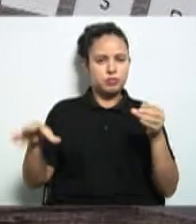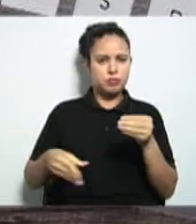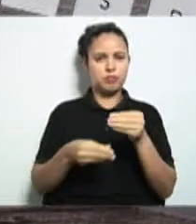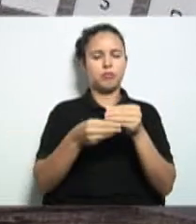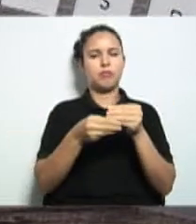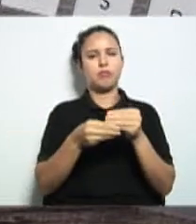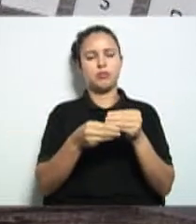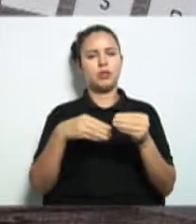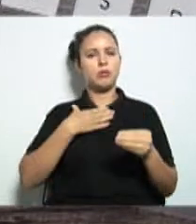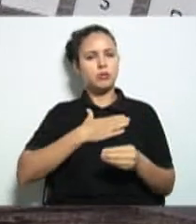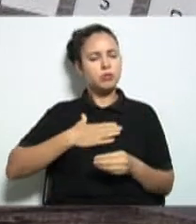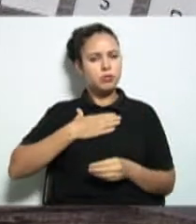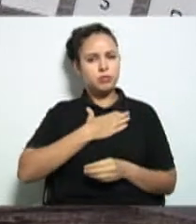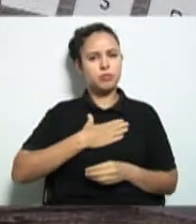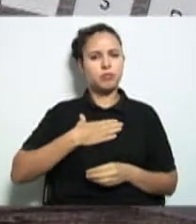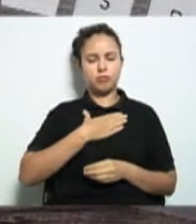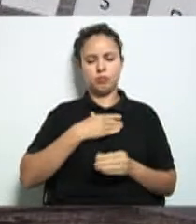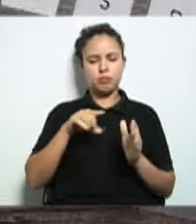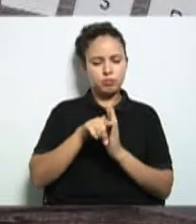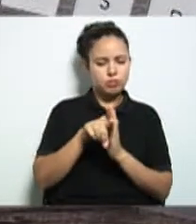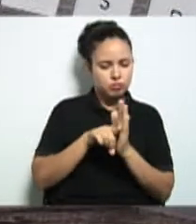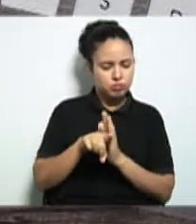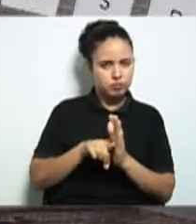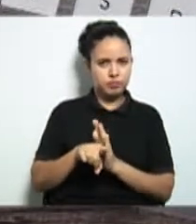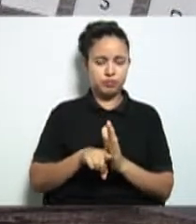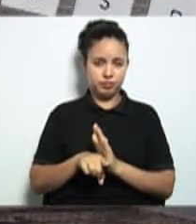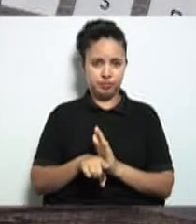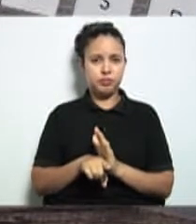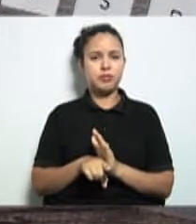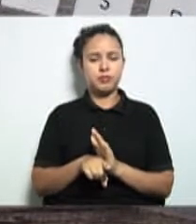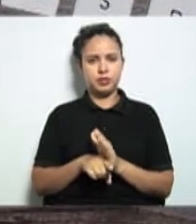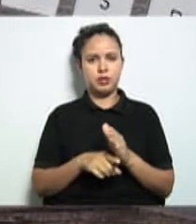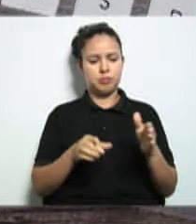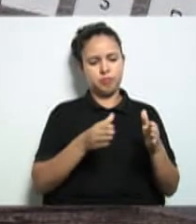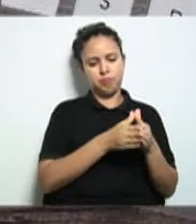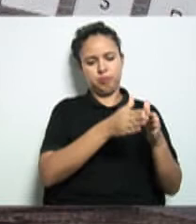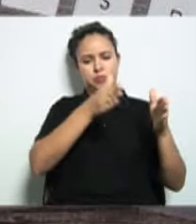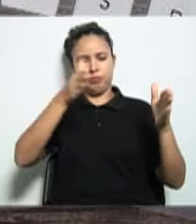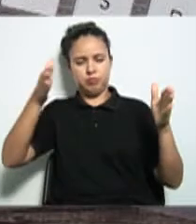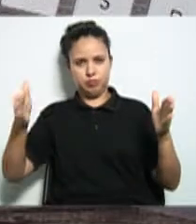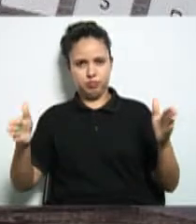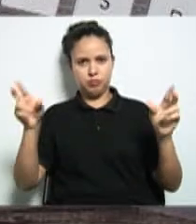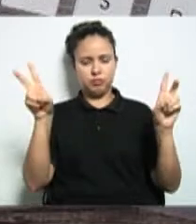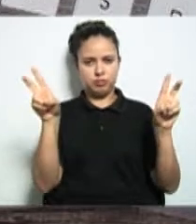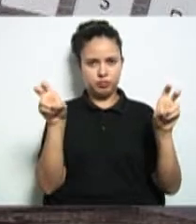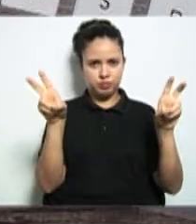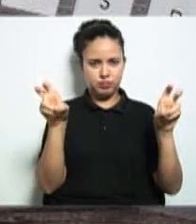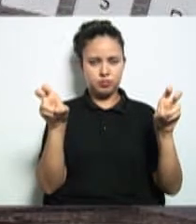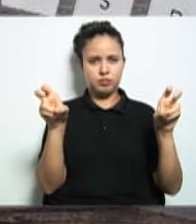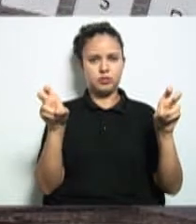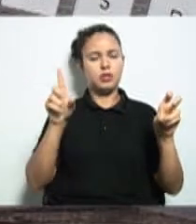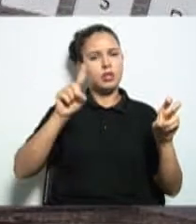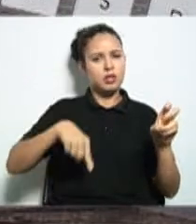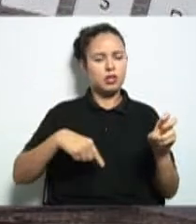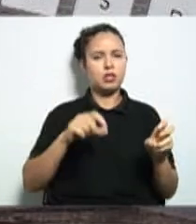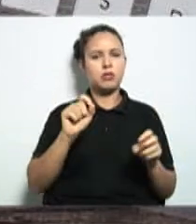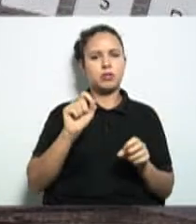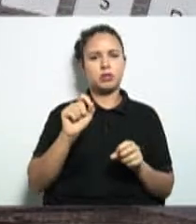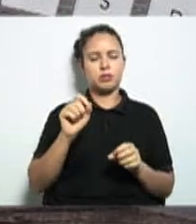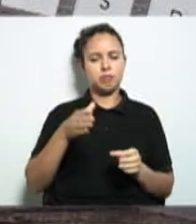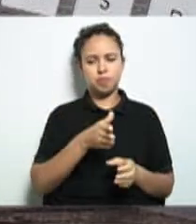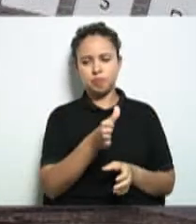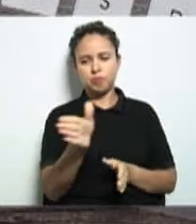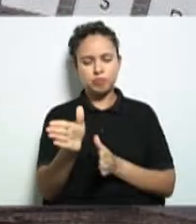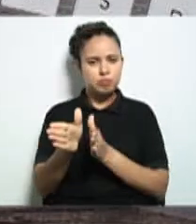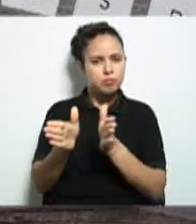vinculada ao gosto pelo assunto a ser pesquisado. Delimitação do tema. Delimitar é indicar qual será